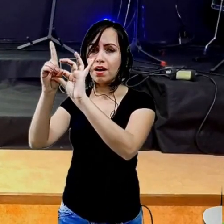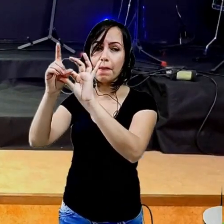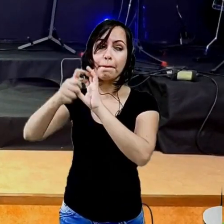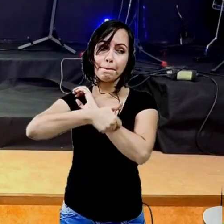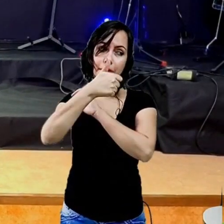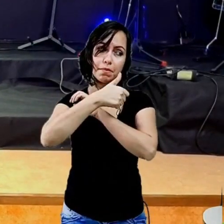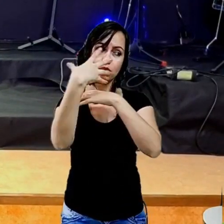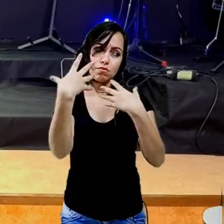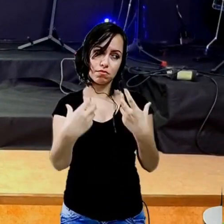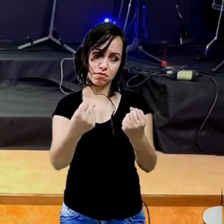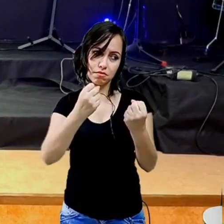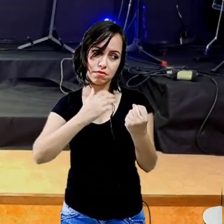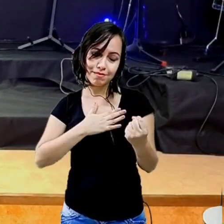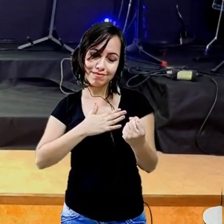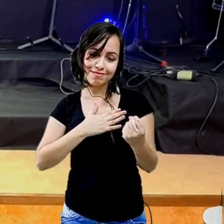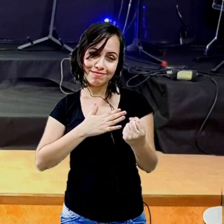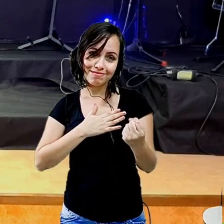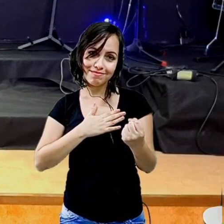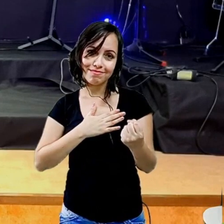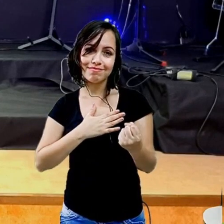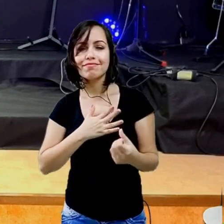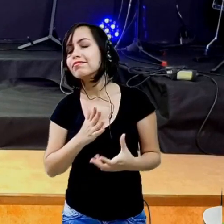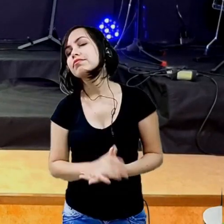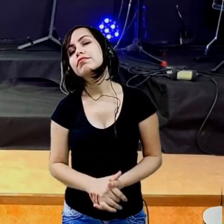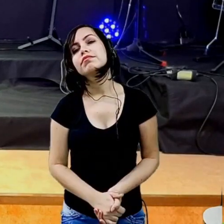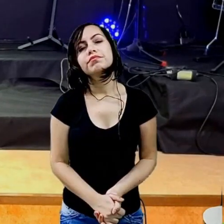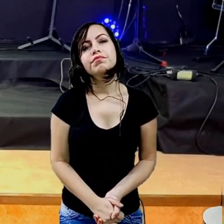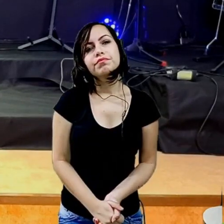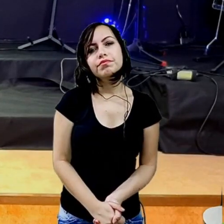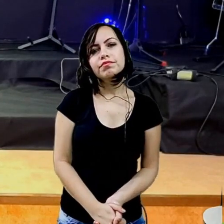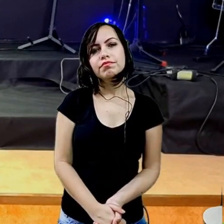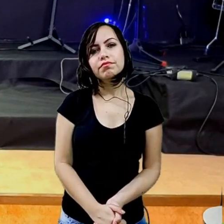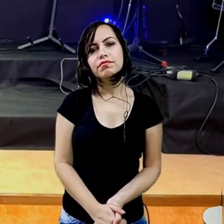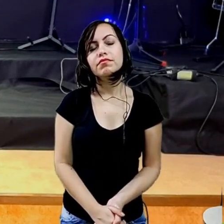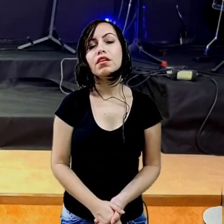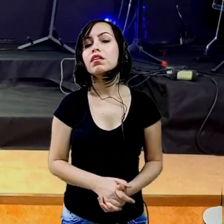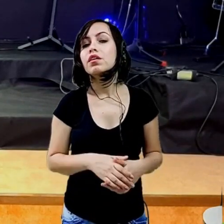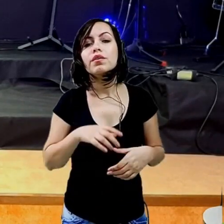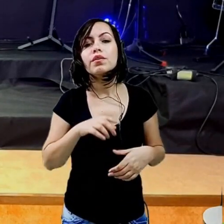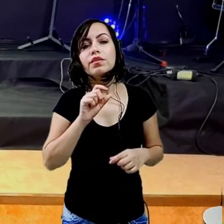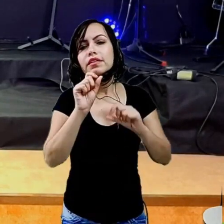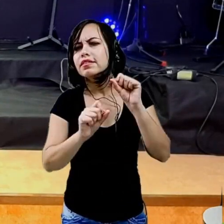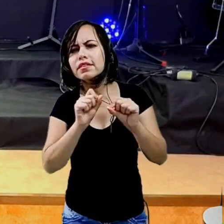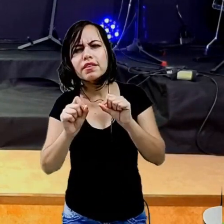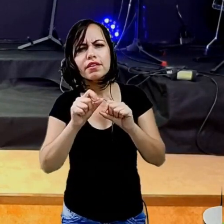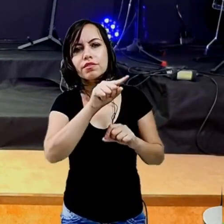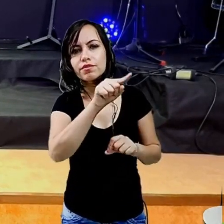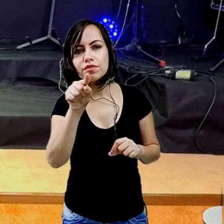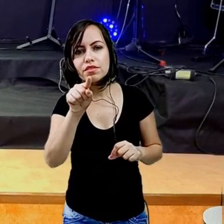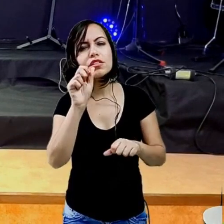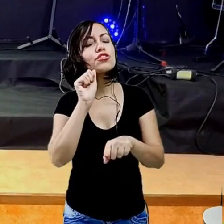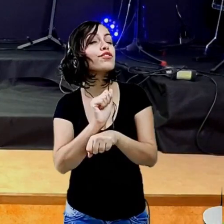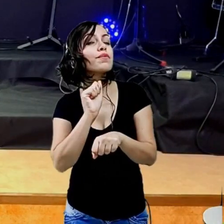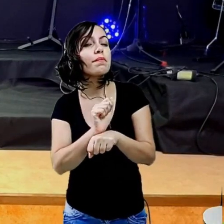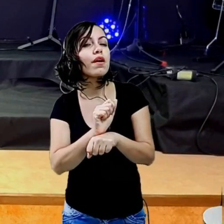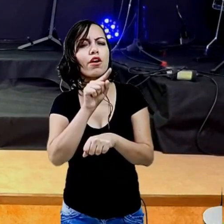por mim, ou seja, através de Jesus. Em quem você espera, em quem você